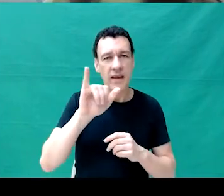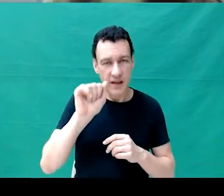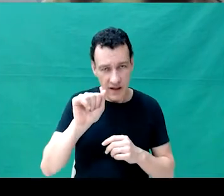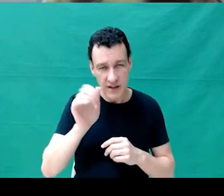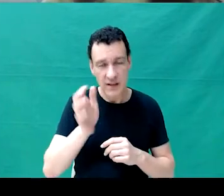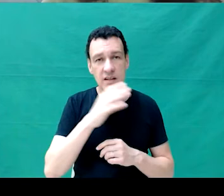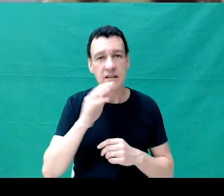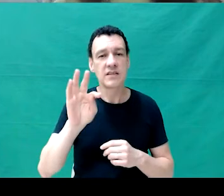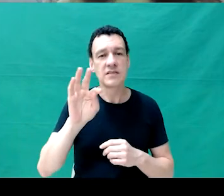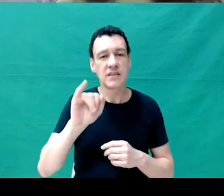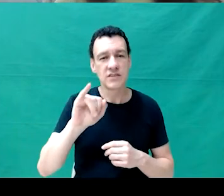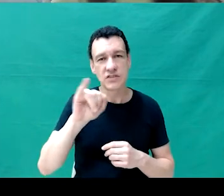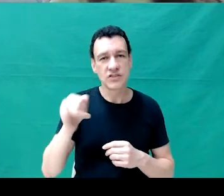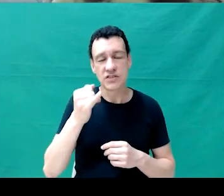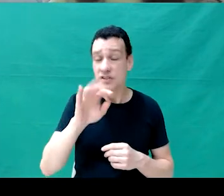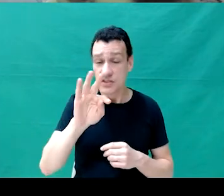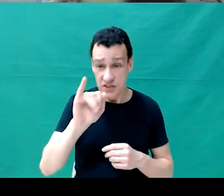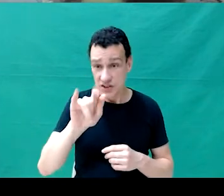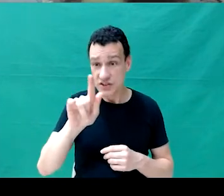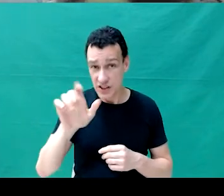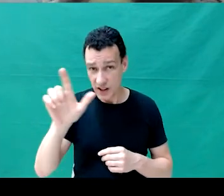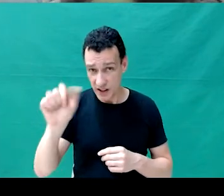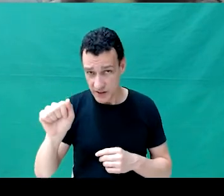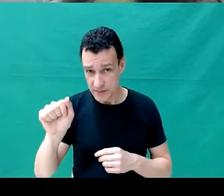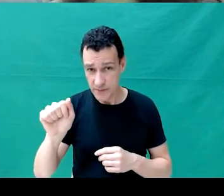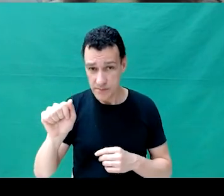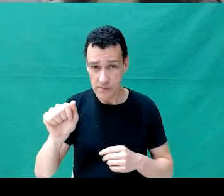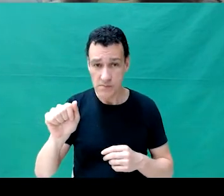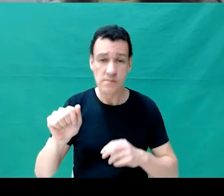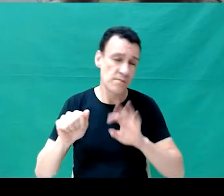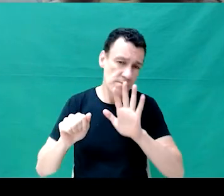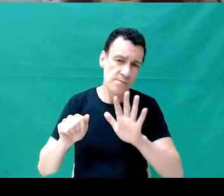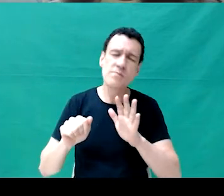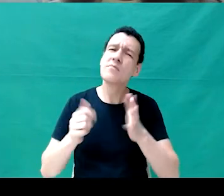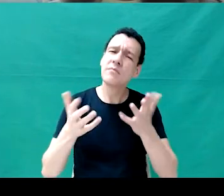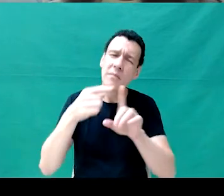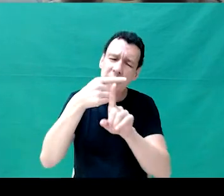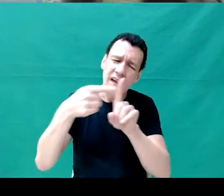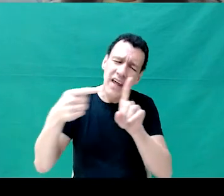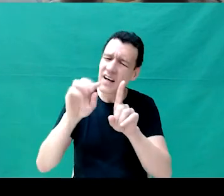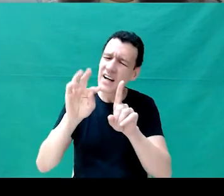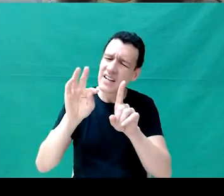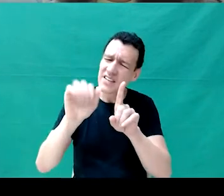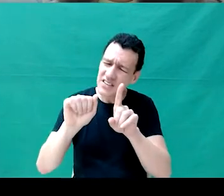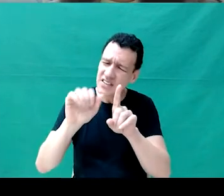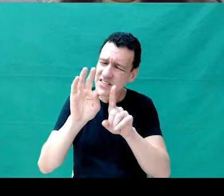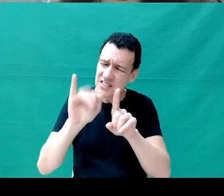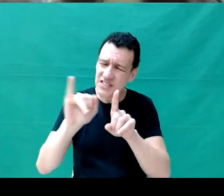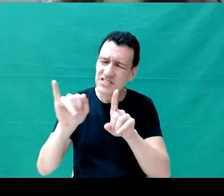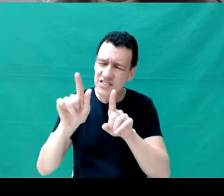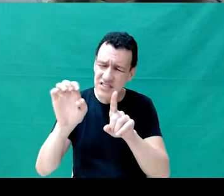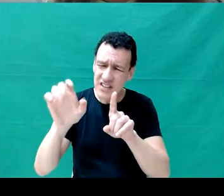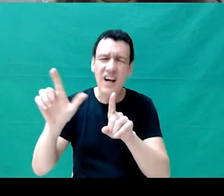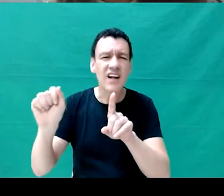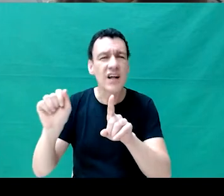Então, a questão maior é o meia-tigela, porque é uma expressão que significa